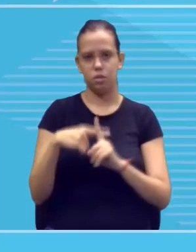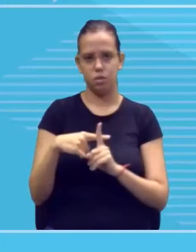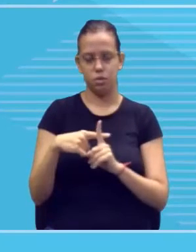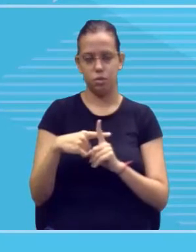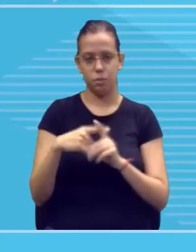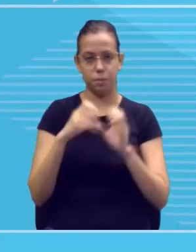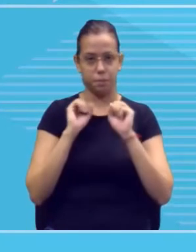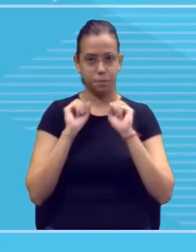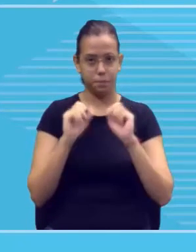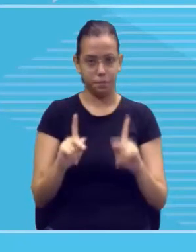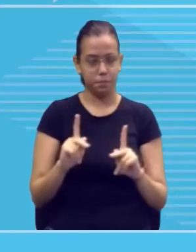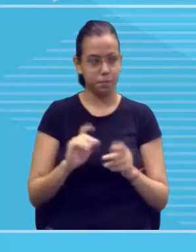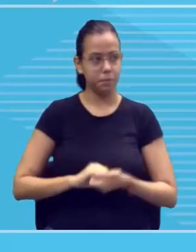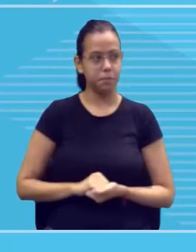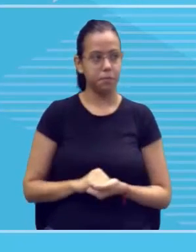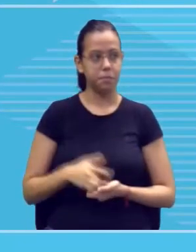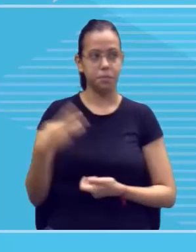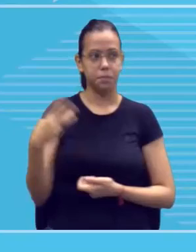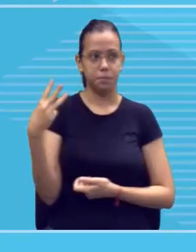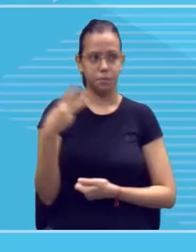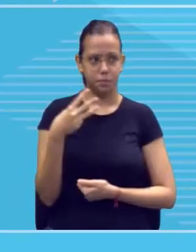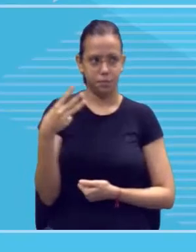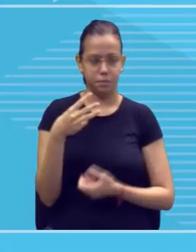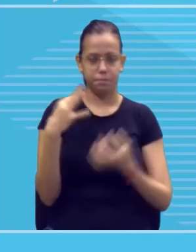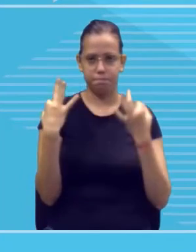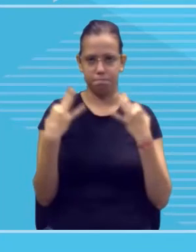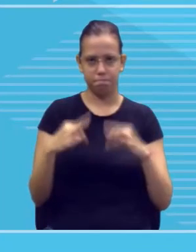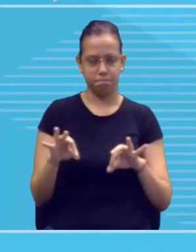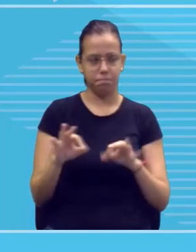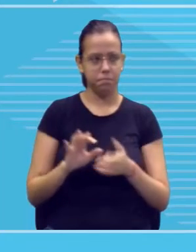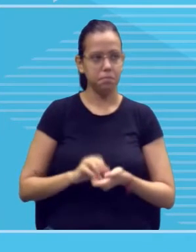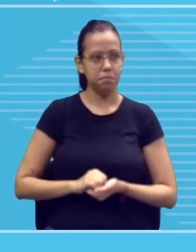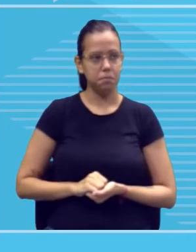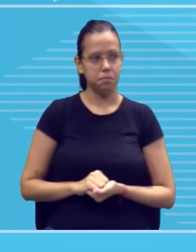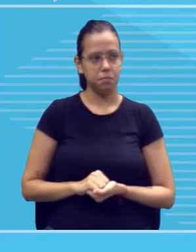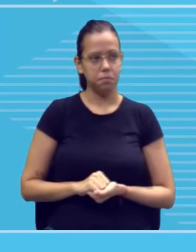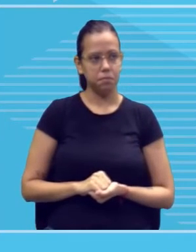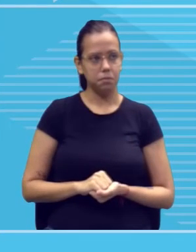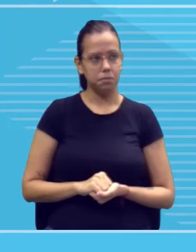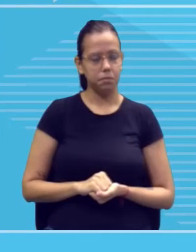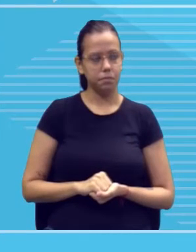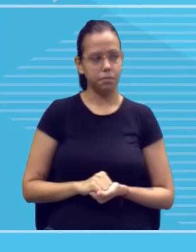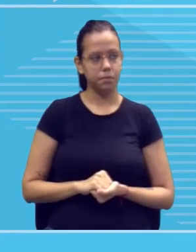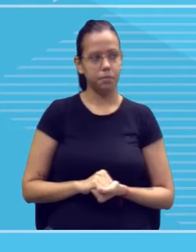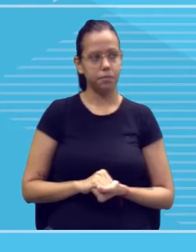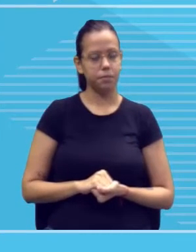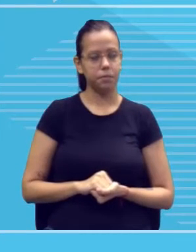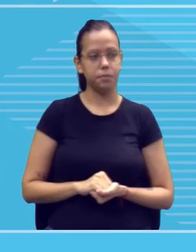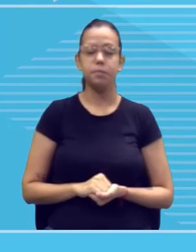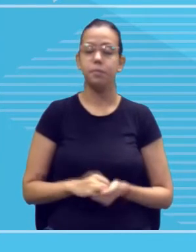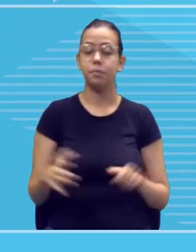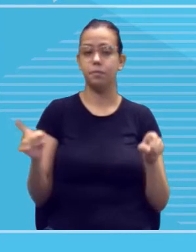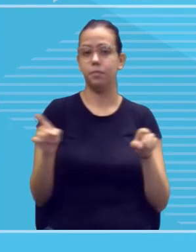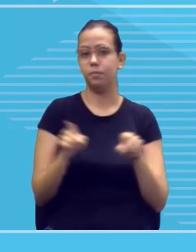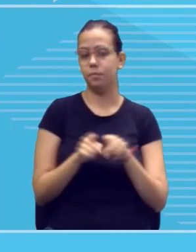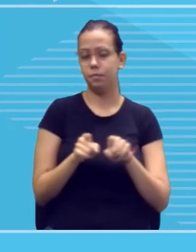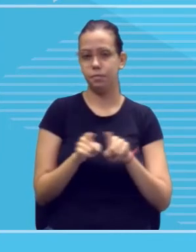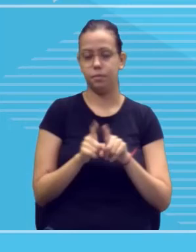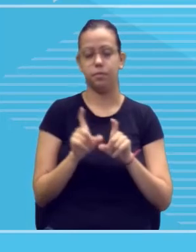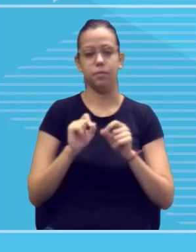show de bola número 3 está correta está corretíssima inclusive